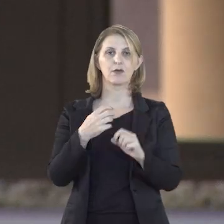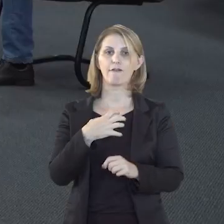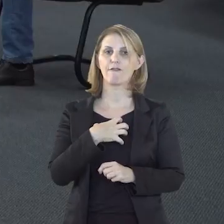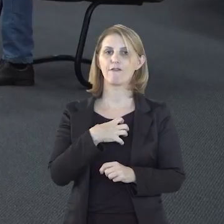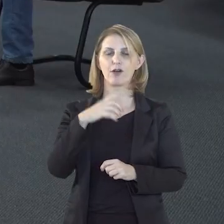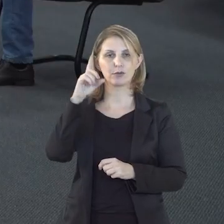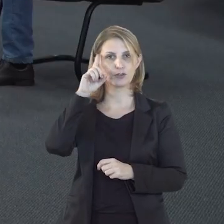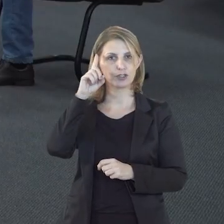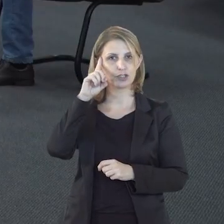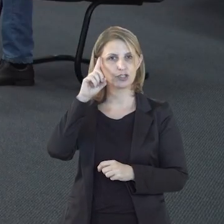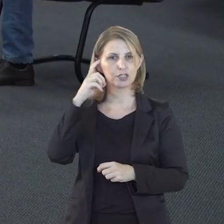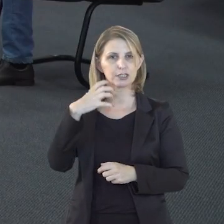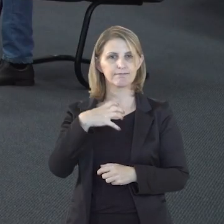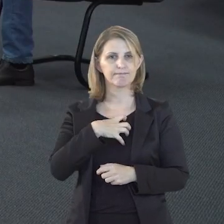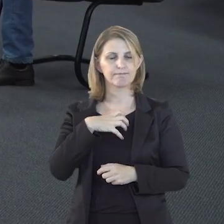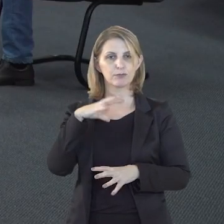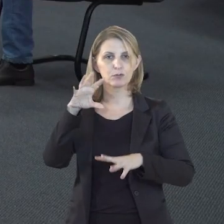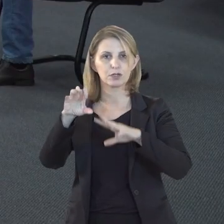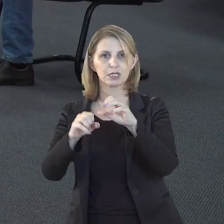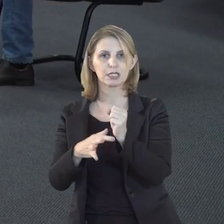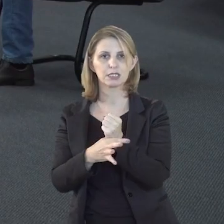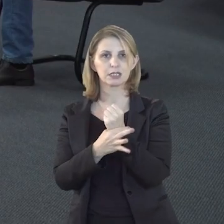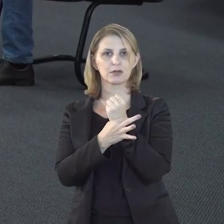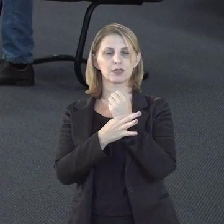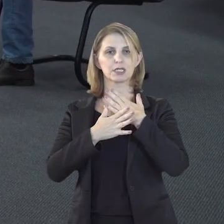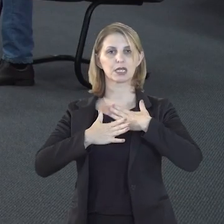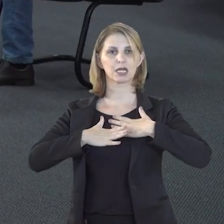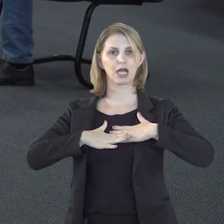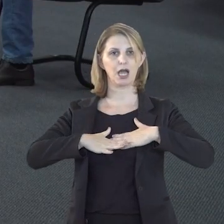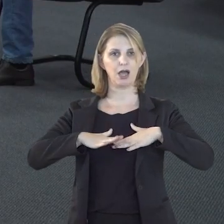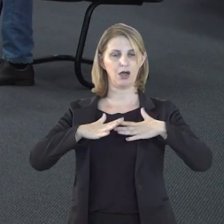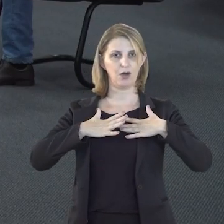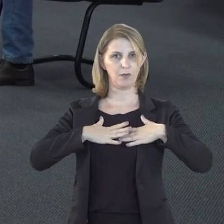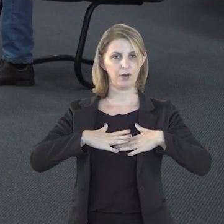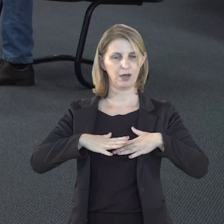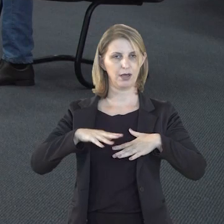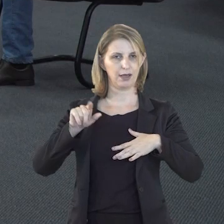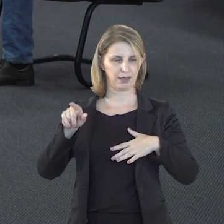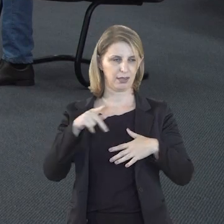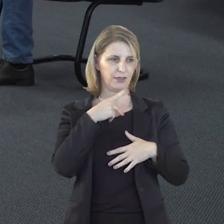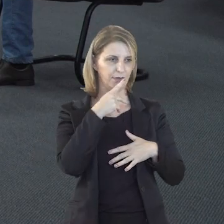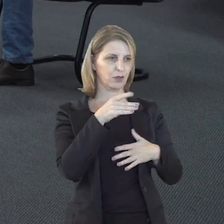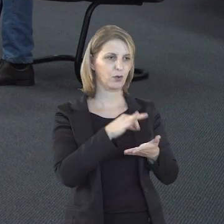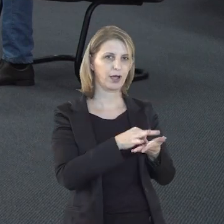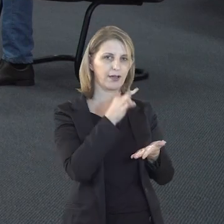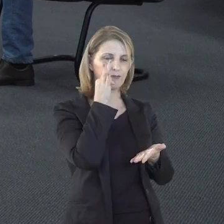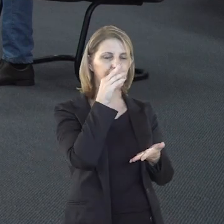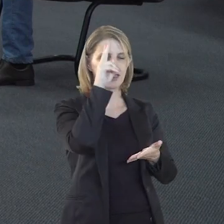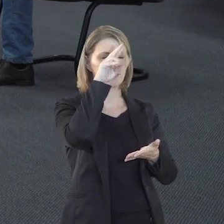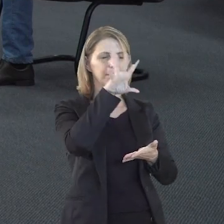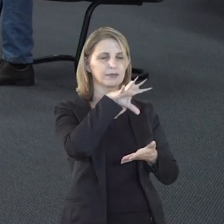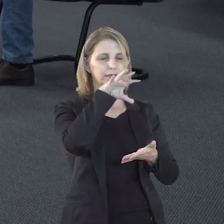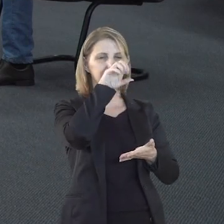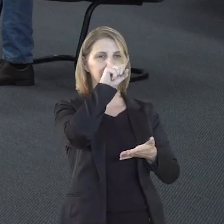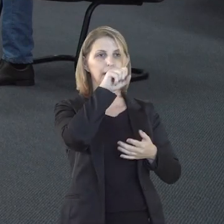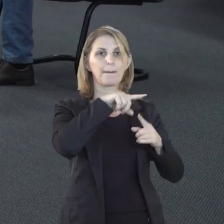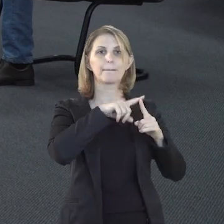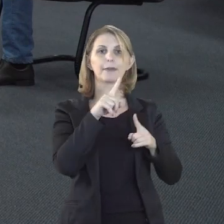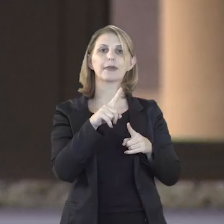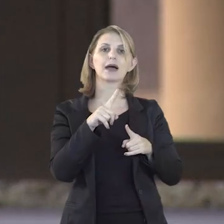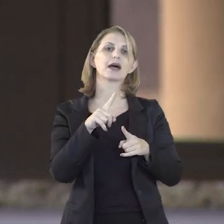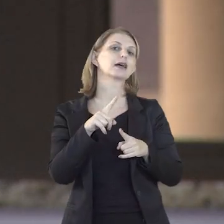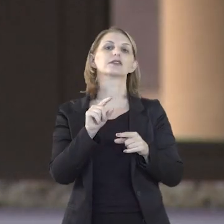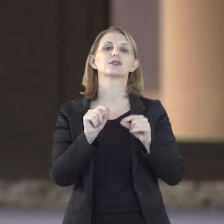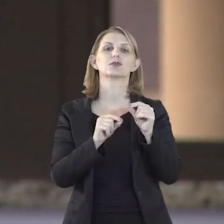E uma das formas que a gente verifica no nosso dia a dia, da gente buscar segurança e calma, o Alexandre citou